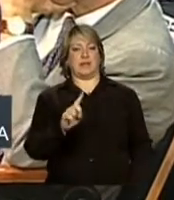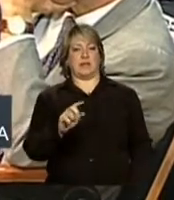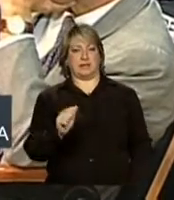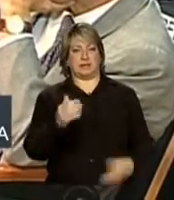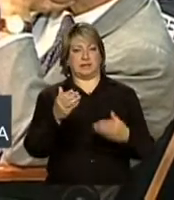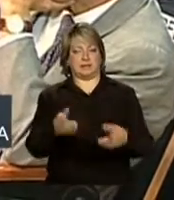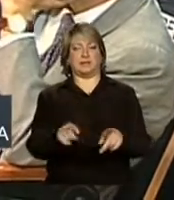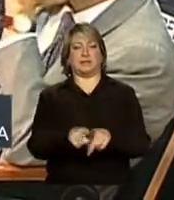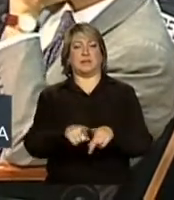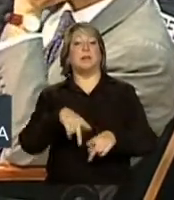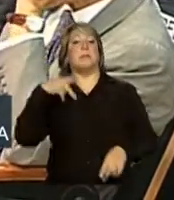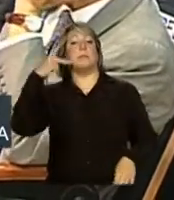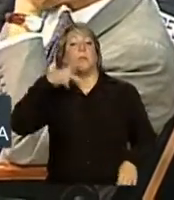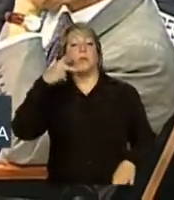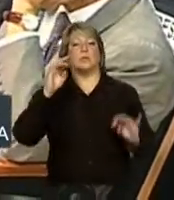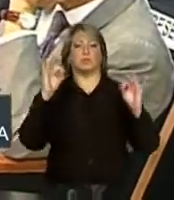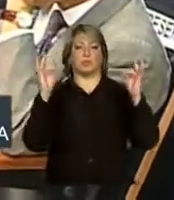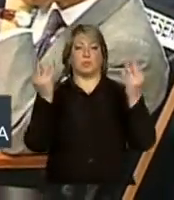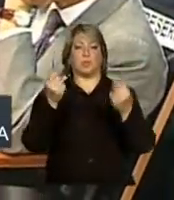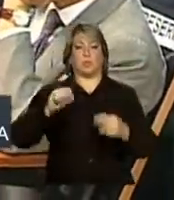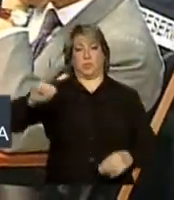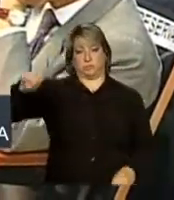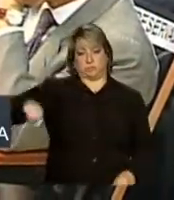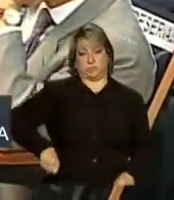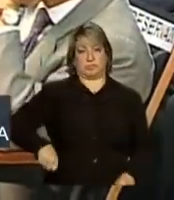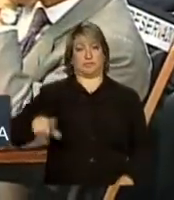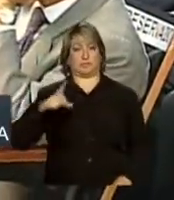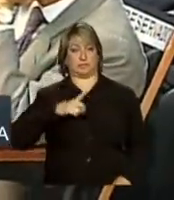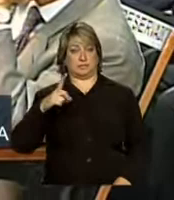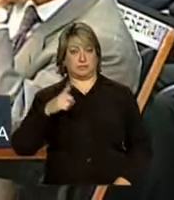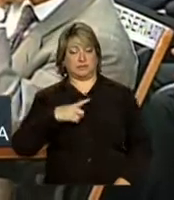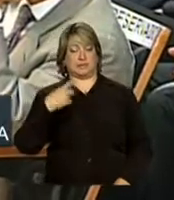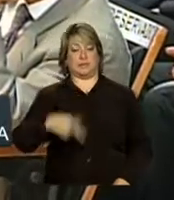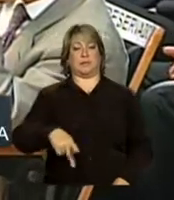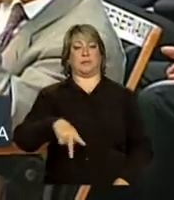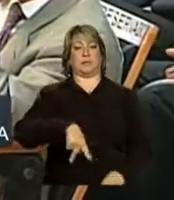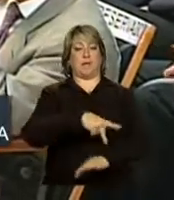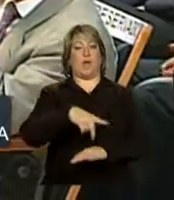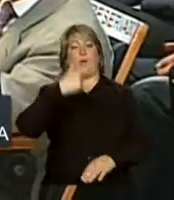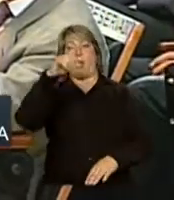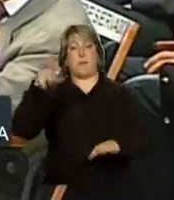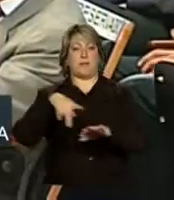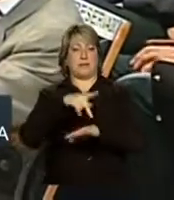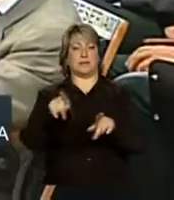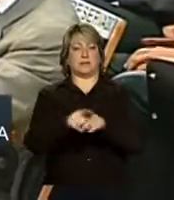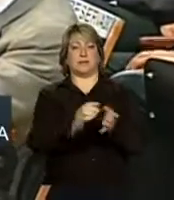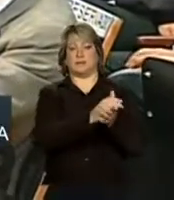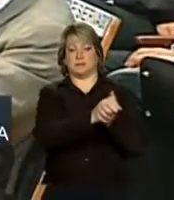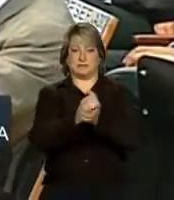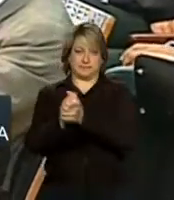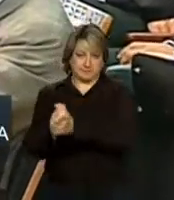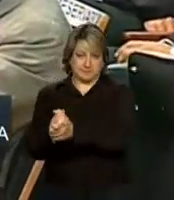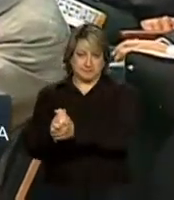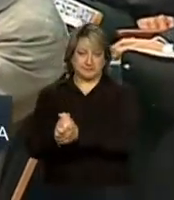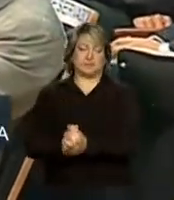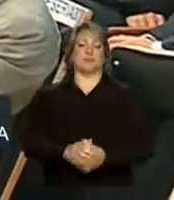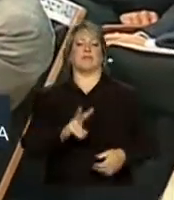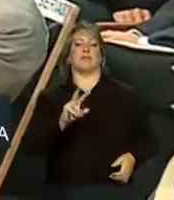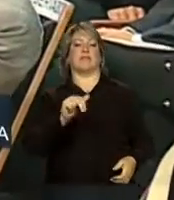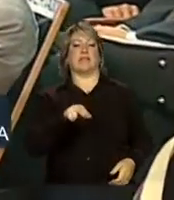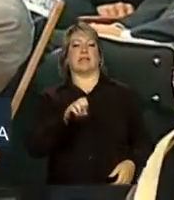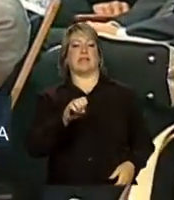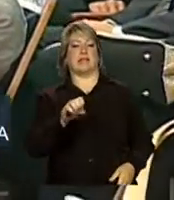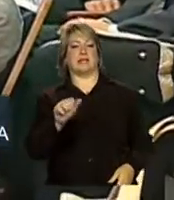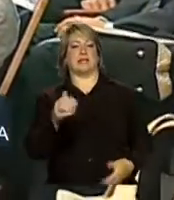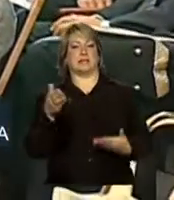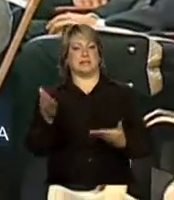aos parlamentares, embaixadores nacionais, estrangeiros, a nossa Vanessa